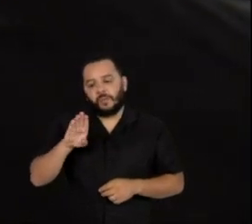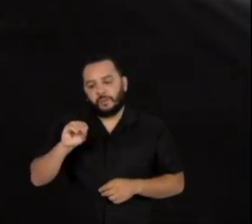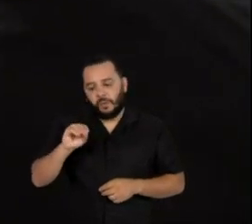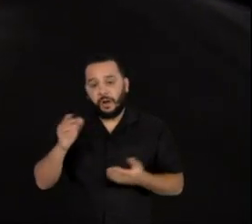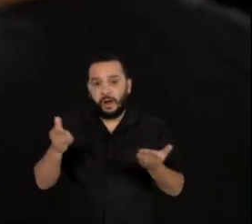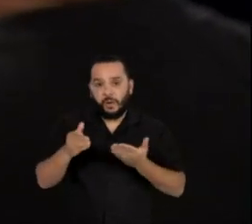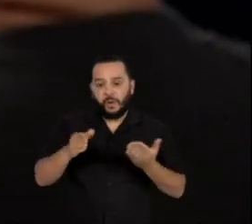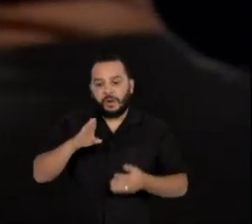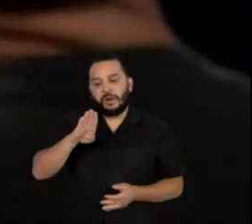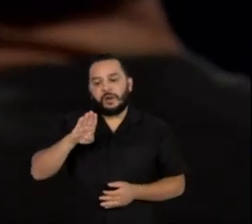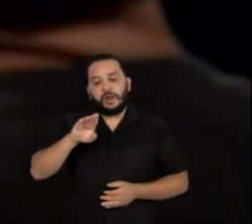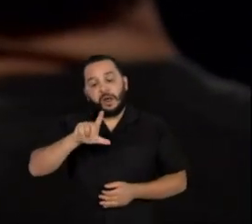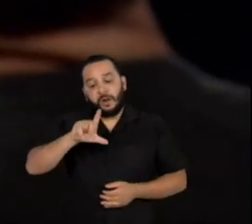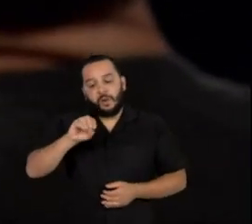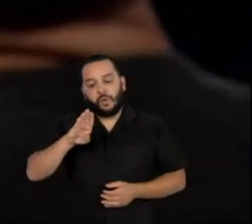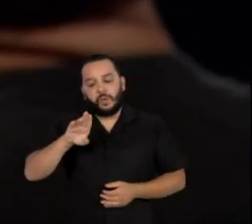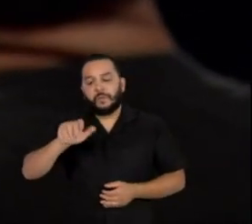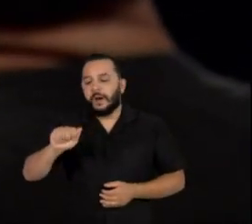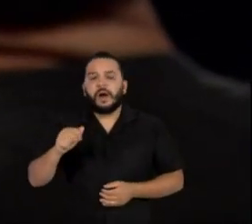você sente que foi diferente nisso tudo?